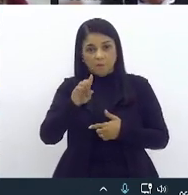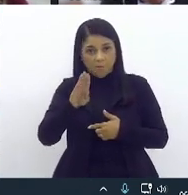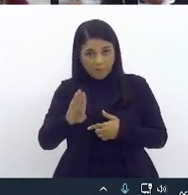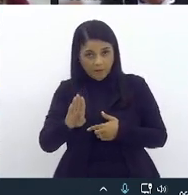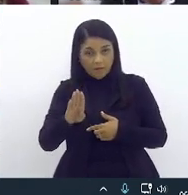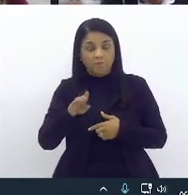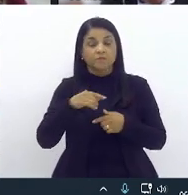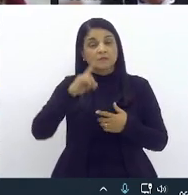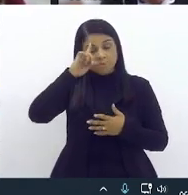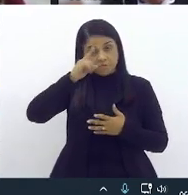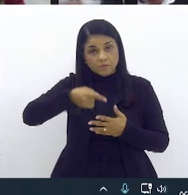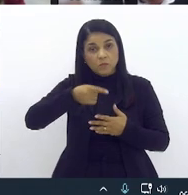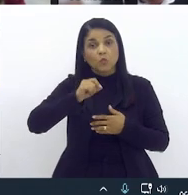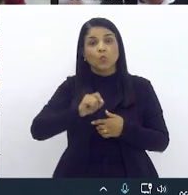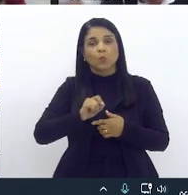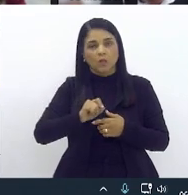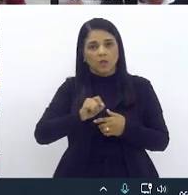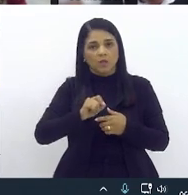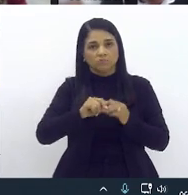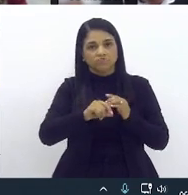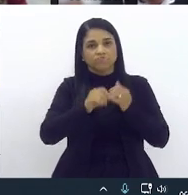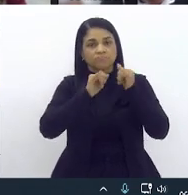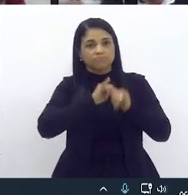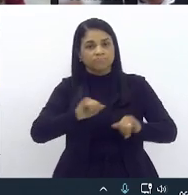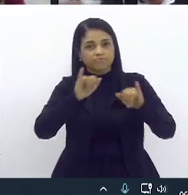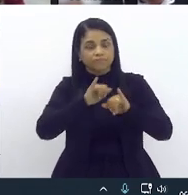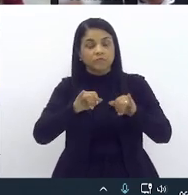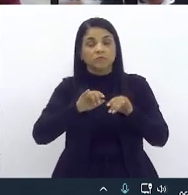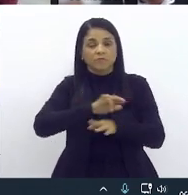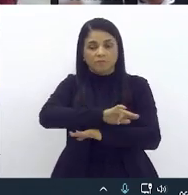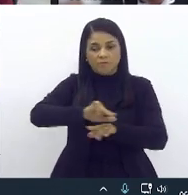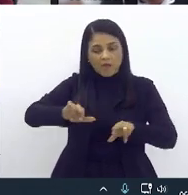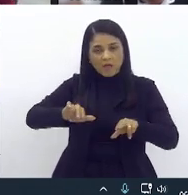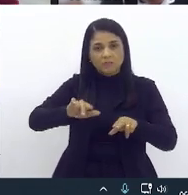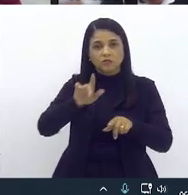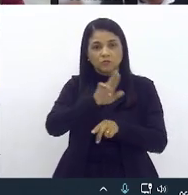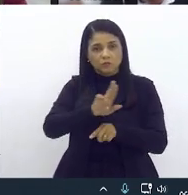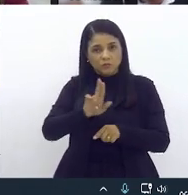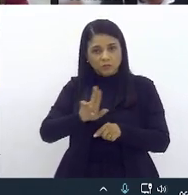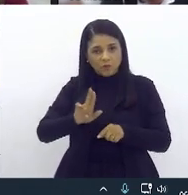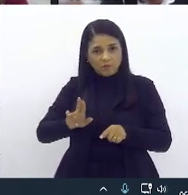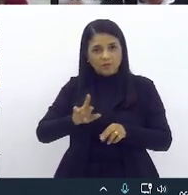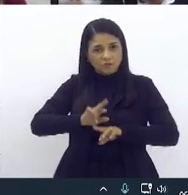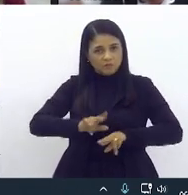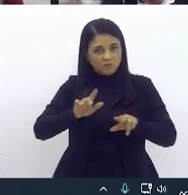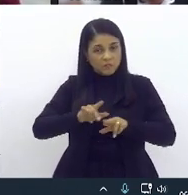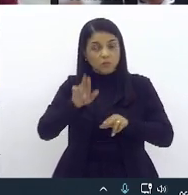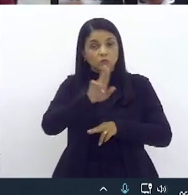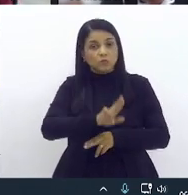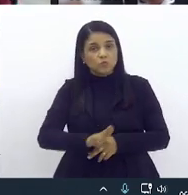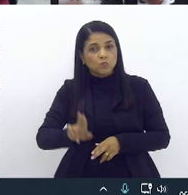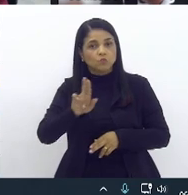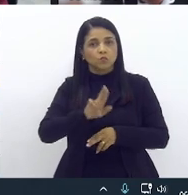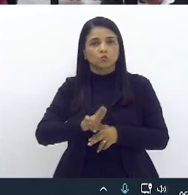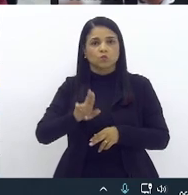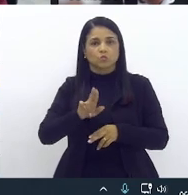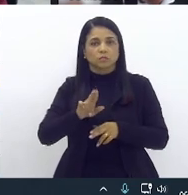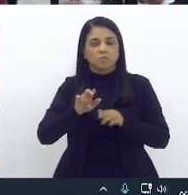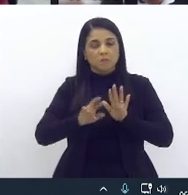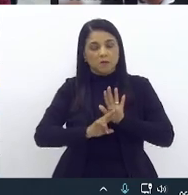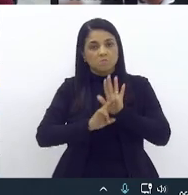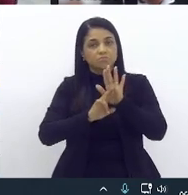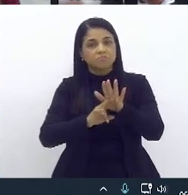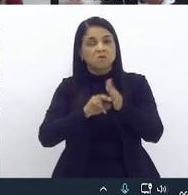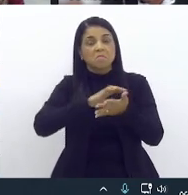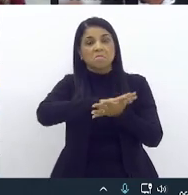que determina que os cargos, com as diferentes nomenclaturas, que na verdade são utilizados como uma forma de reproduzir